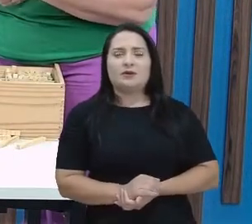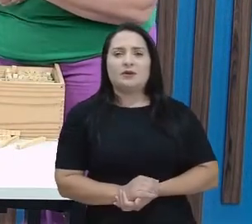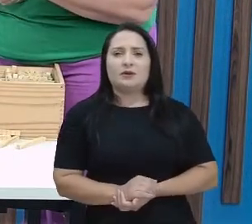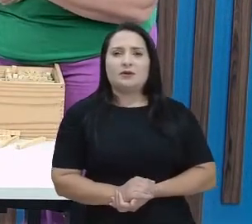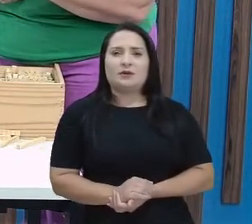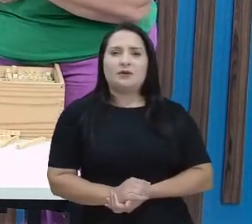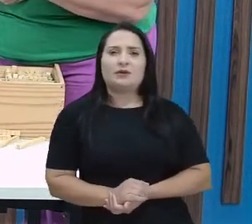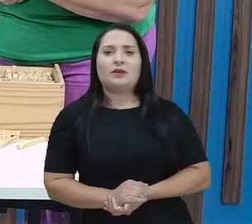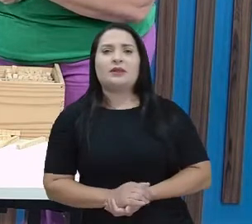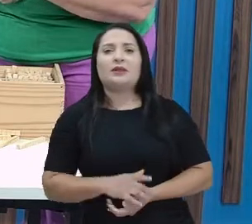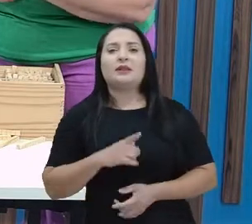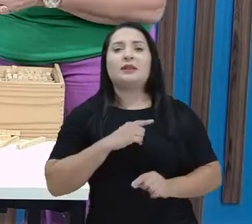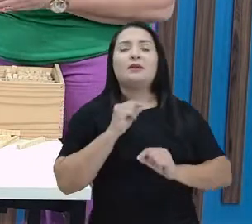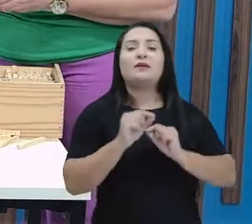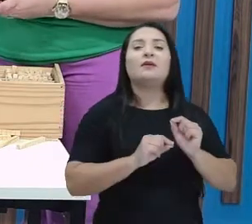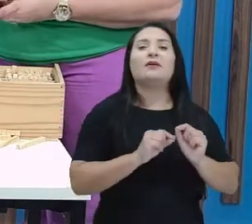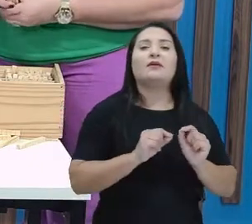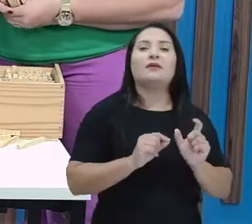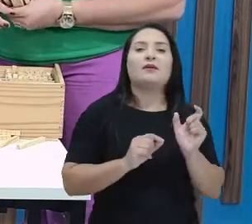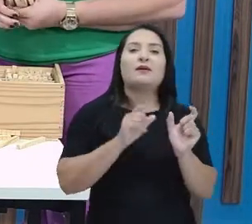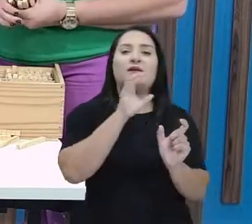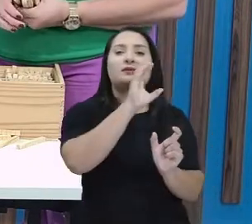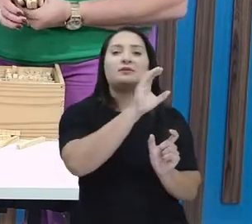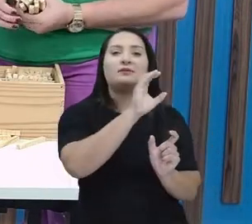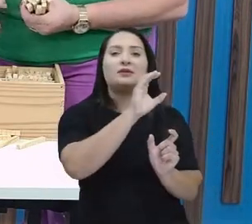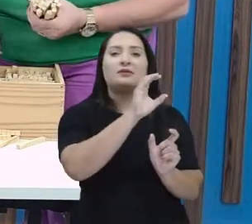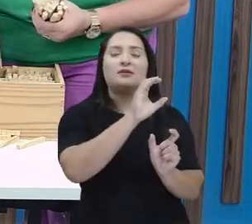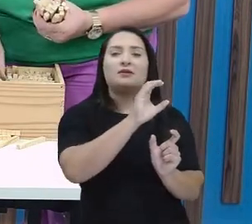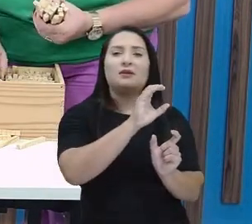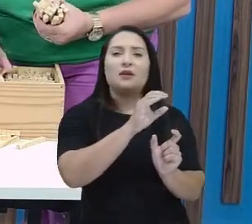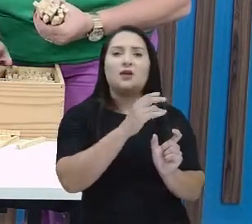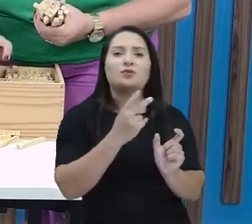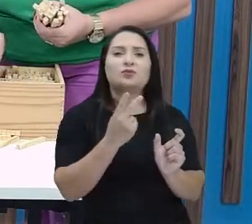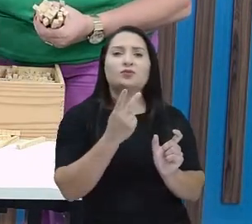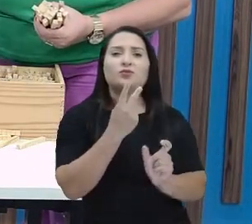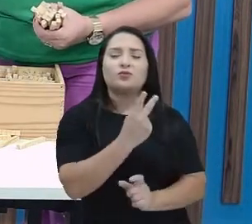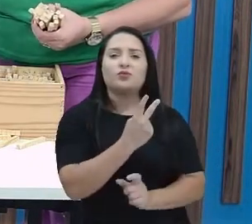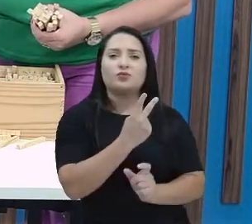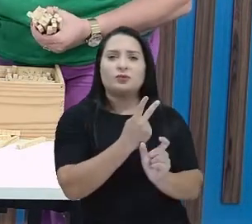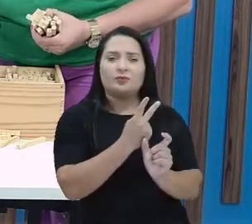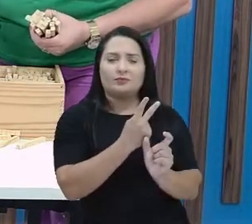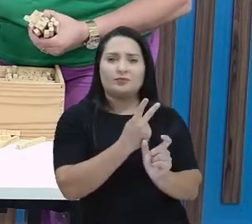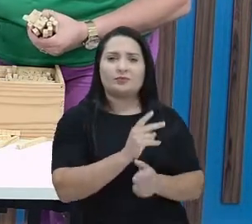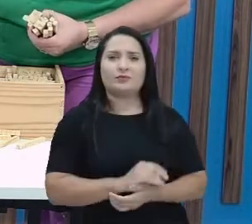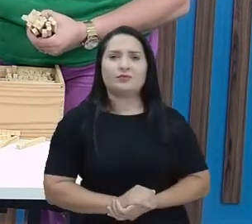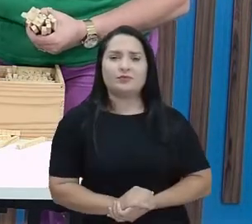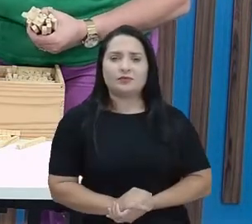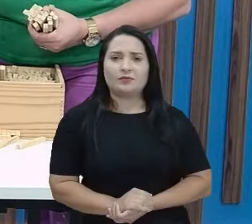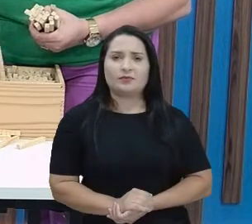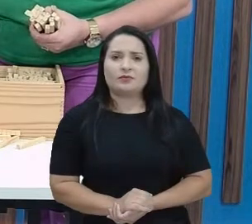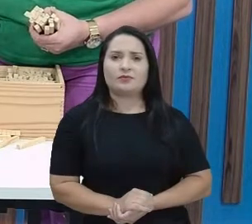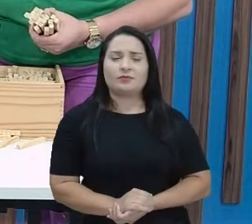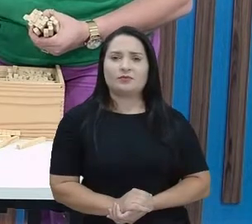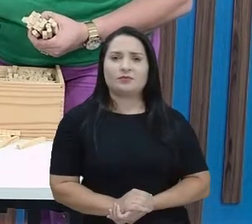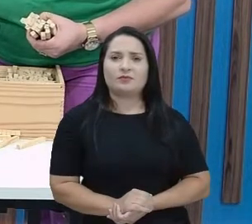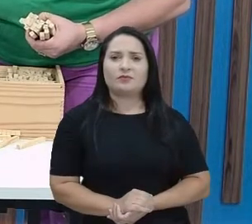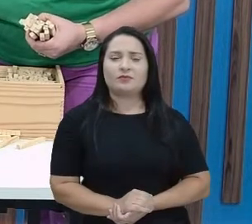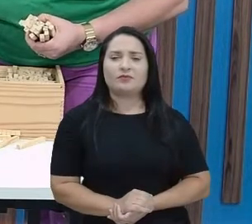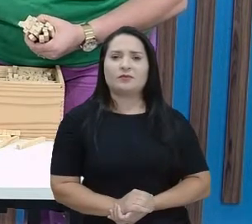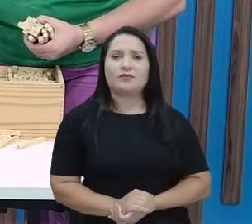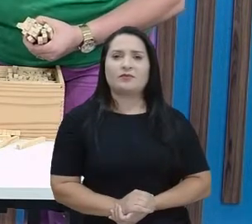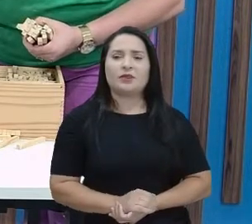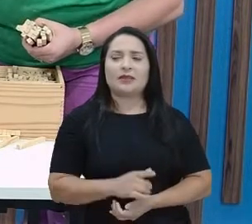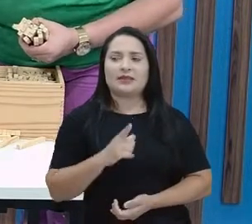quê? A centena. Centena. Então, duas centenas, professora Iris. Uma. Duas. São